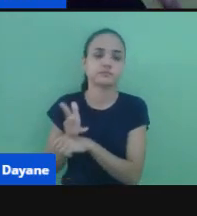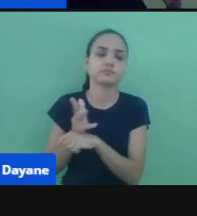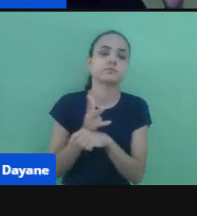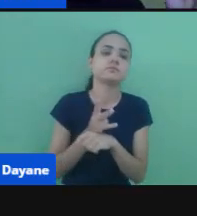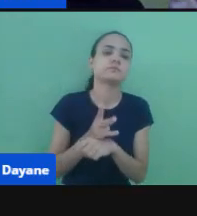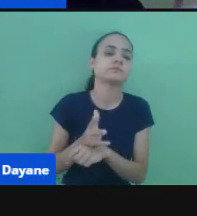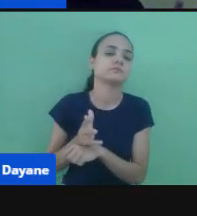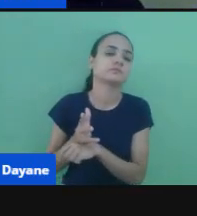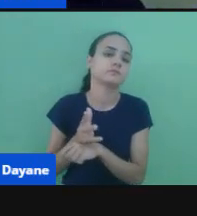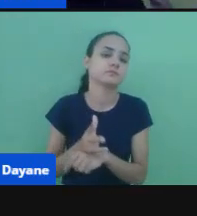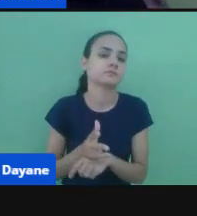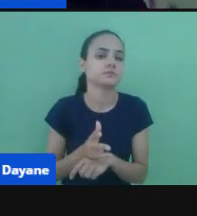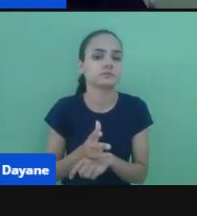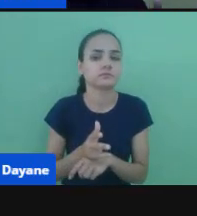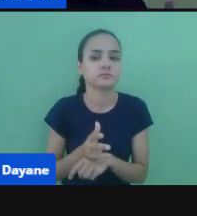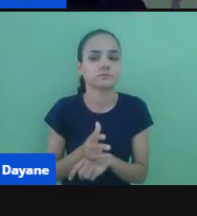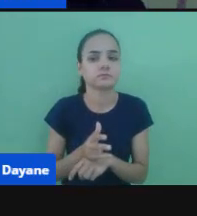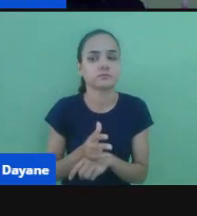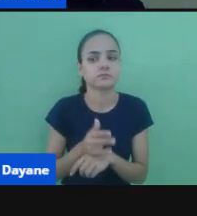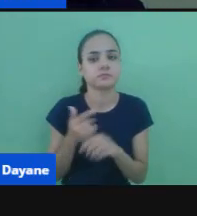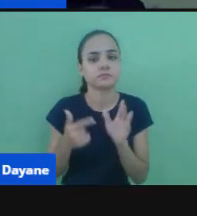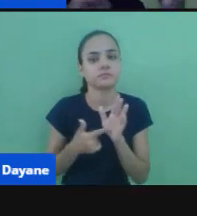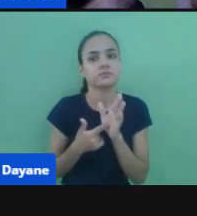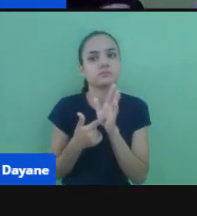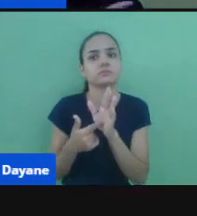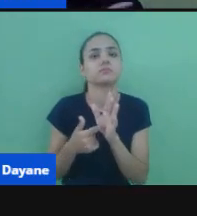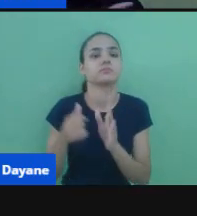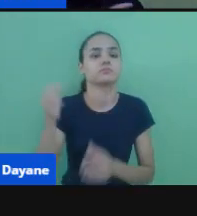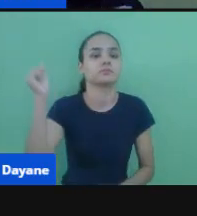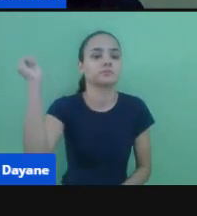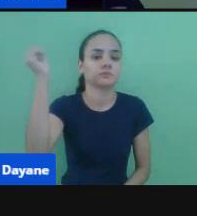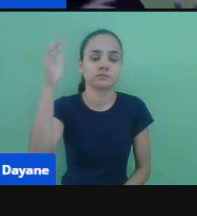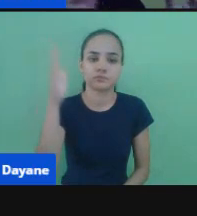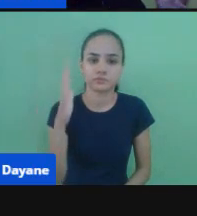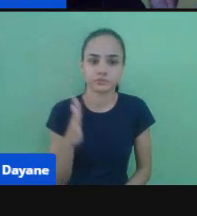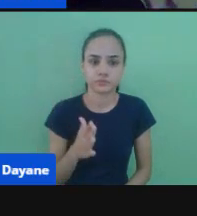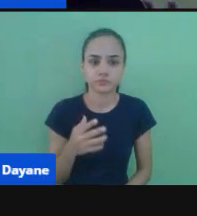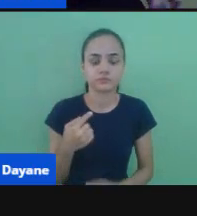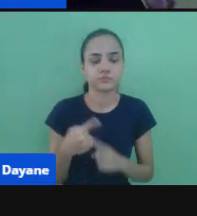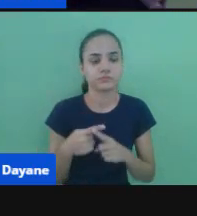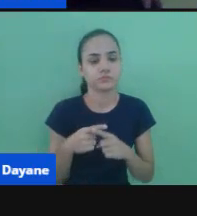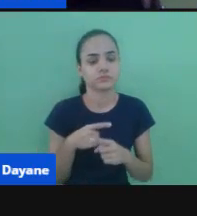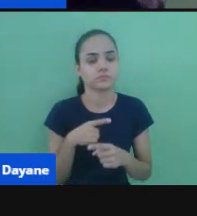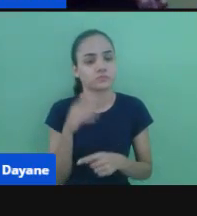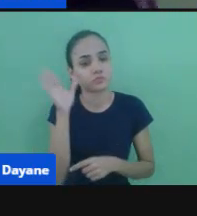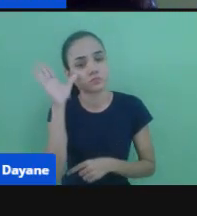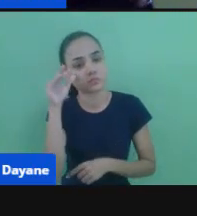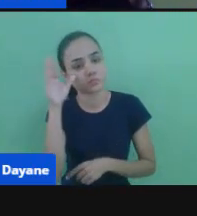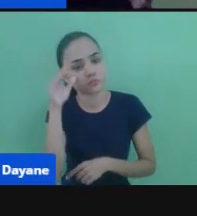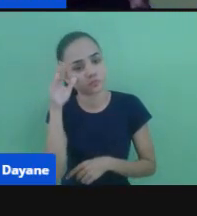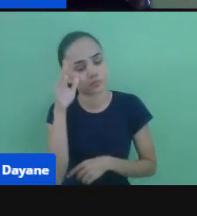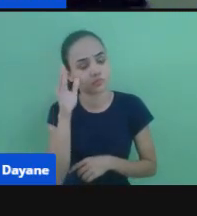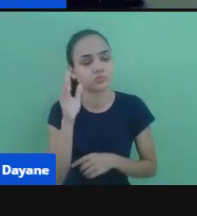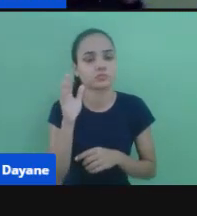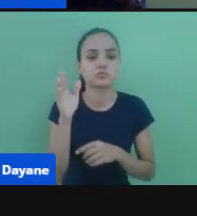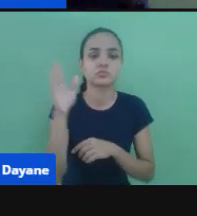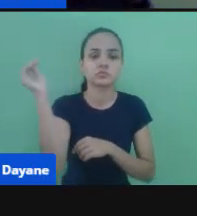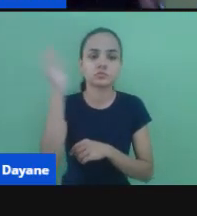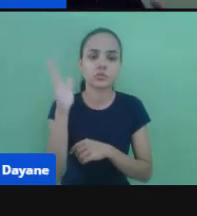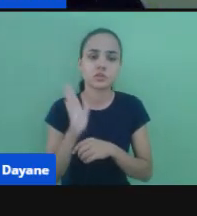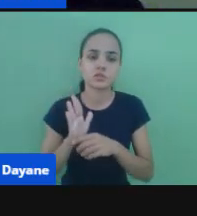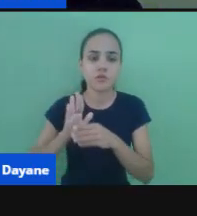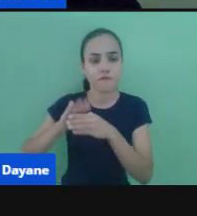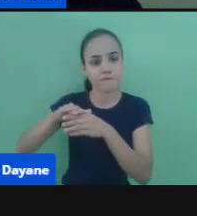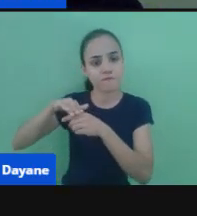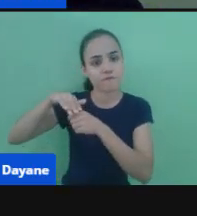e exibiam no Brasil inteiro, porque tinha muita curiosidade, até fora do Brasil, porque as pessoas tinham aquela curiosidade pelo